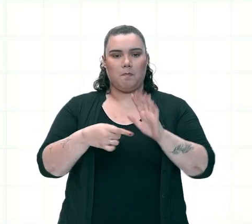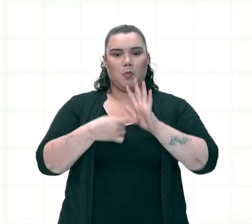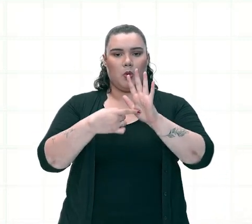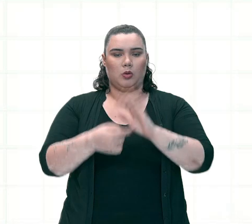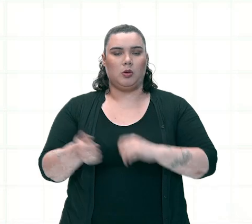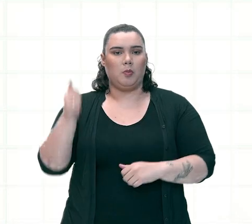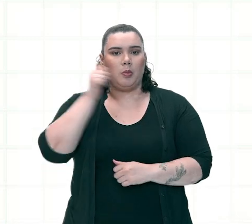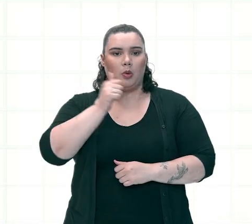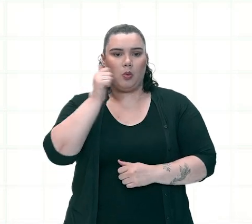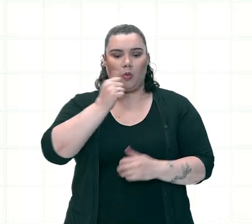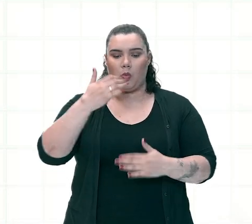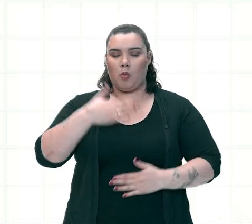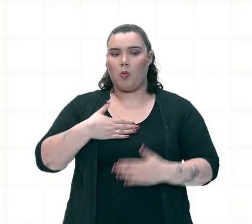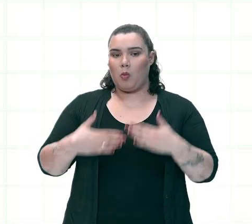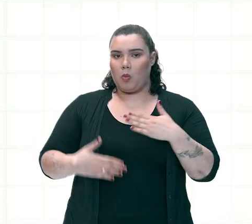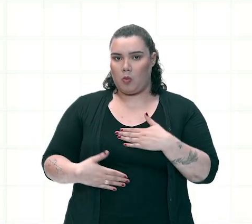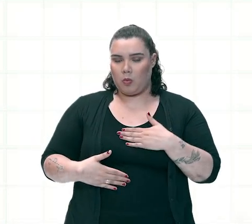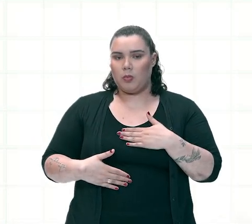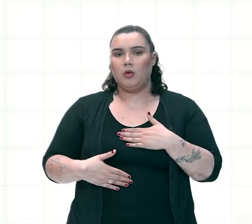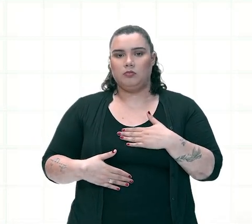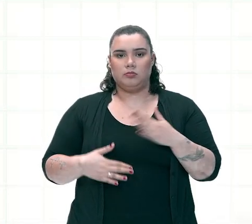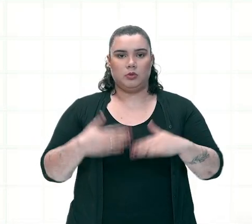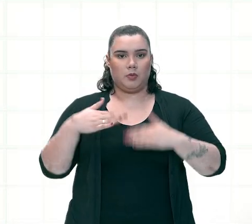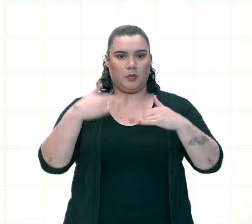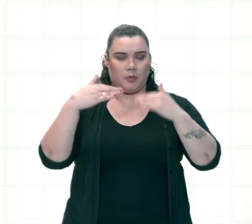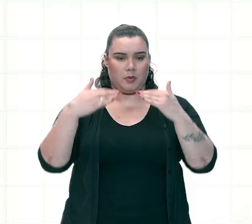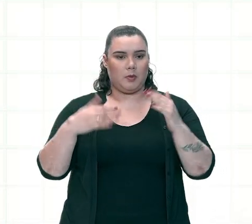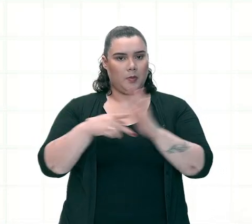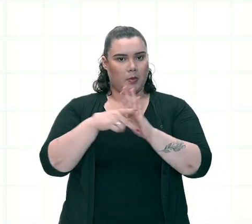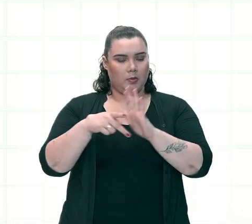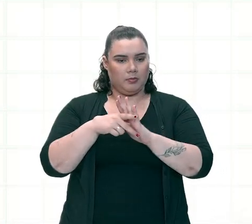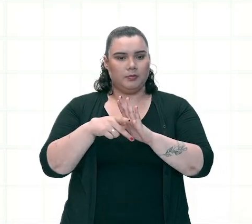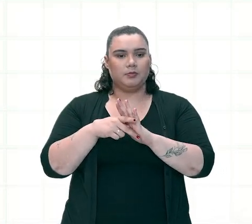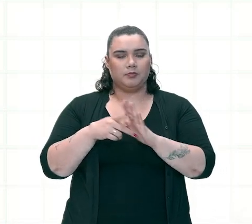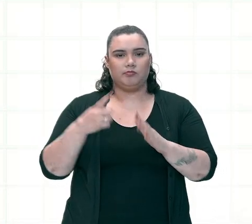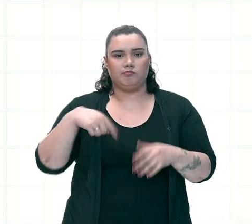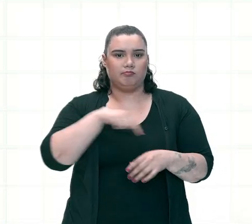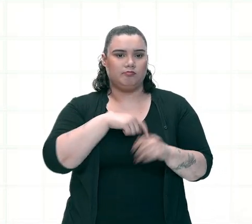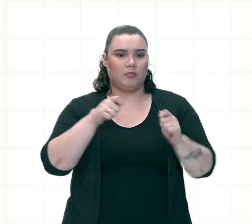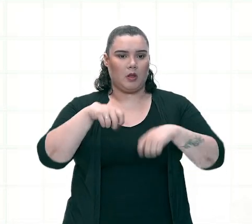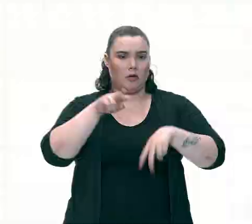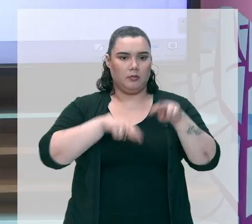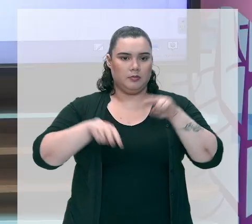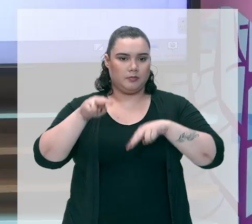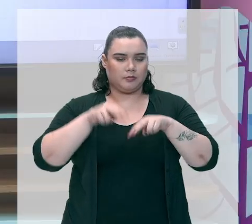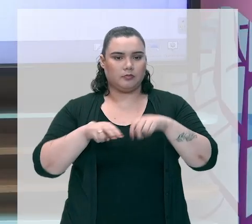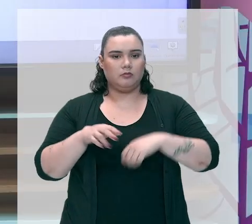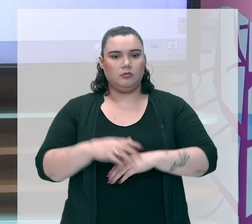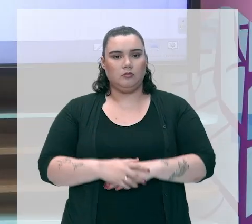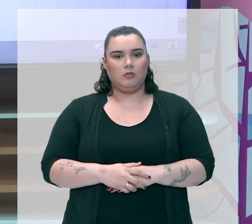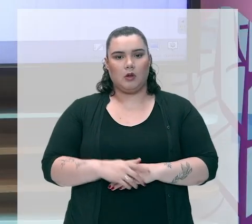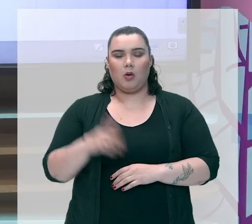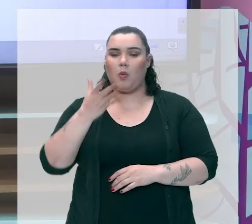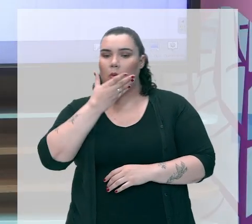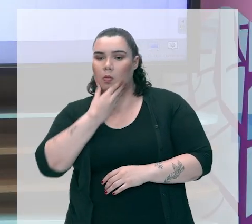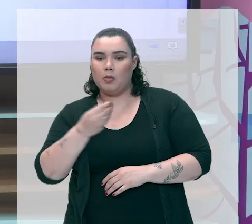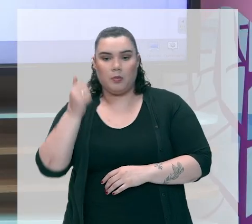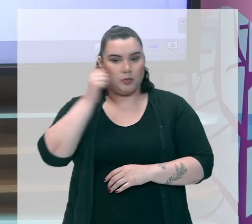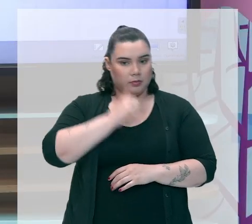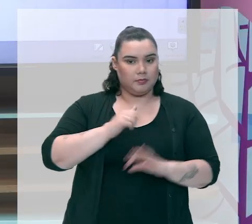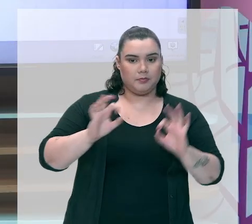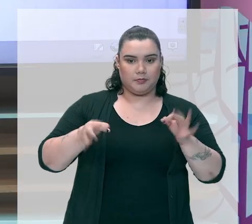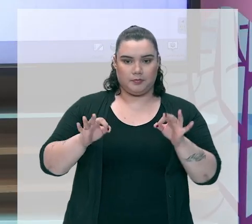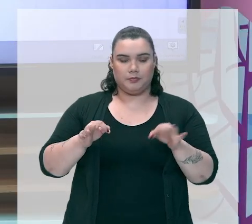aí essa função ali para o corpo, né? Esse desenvolvimento aí para o corpo da mulher, como a gente pôde visualizar. Então, a gente tem as gônadas, né?